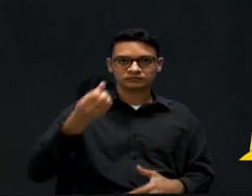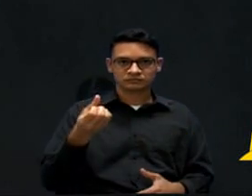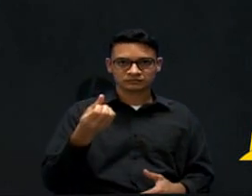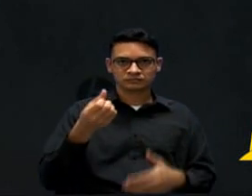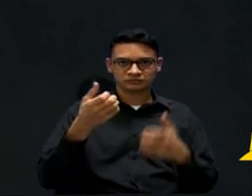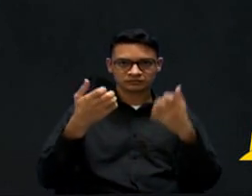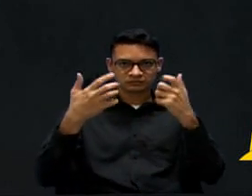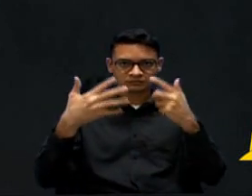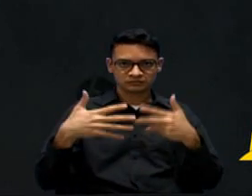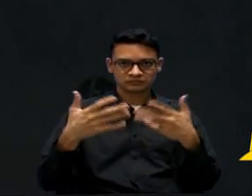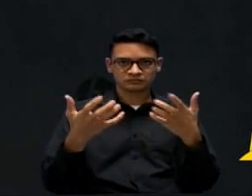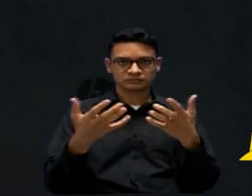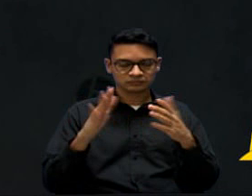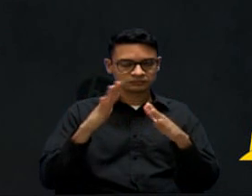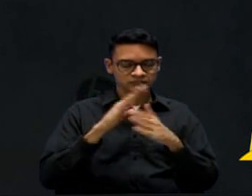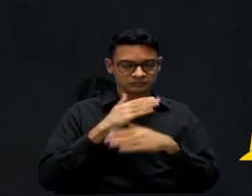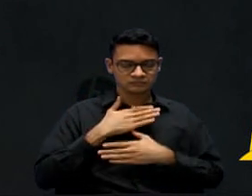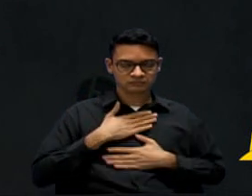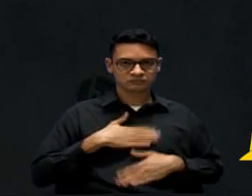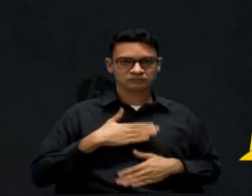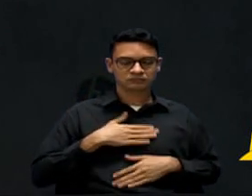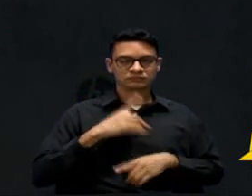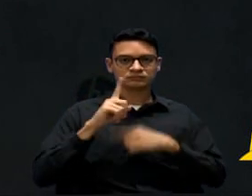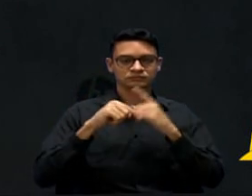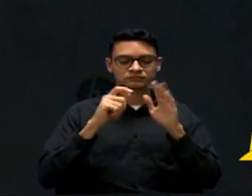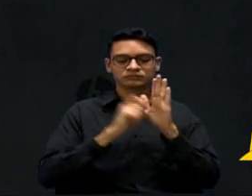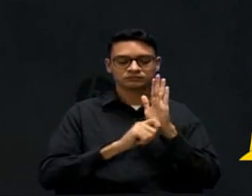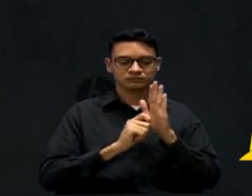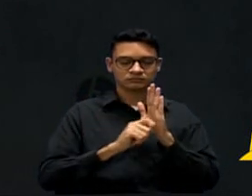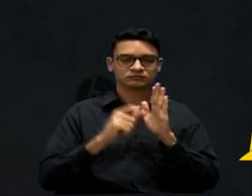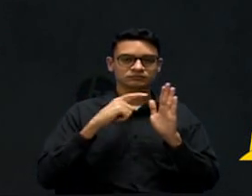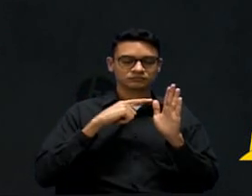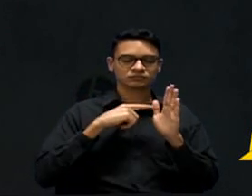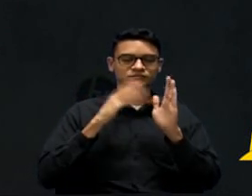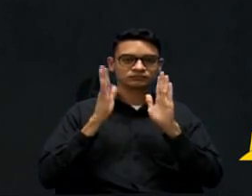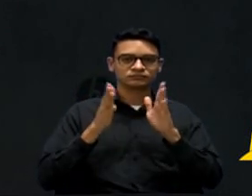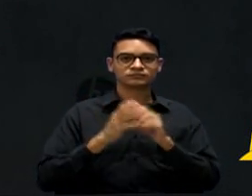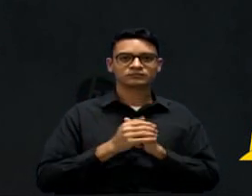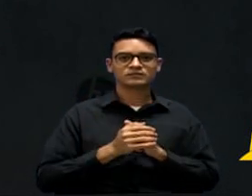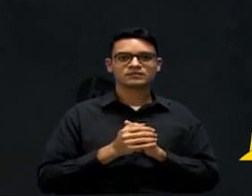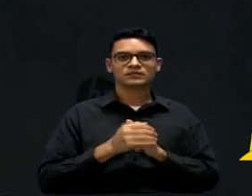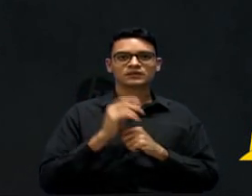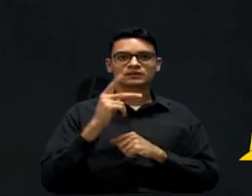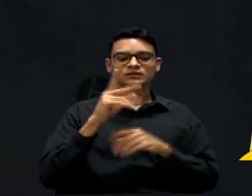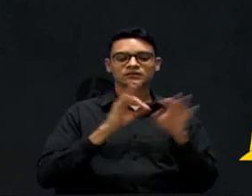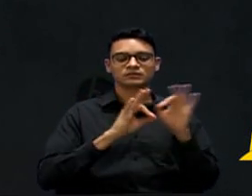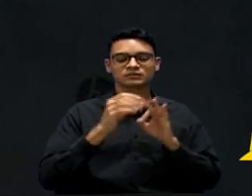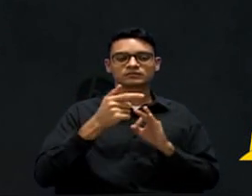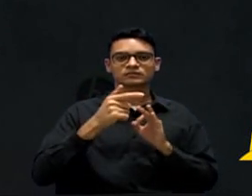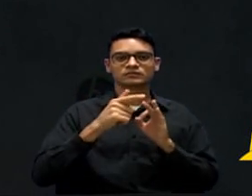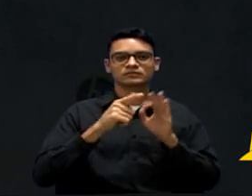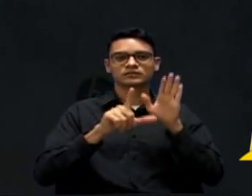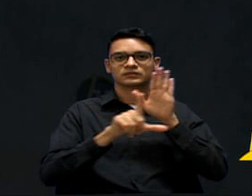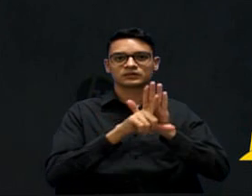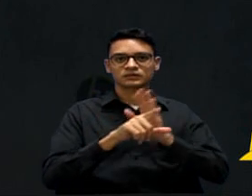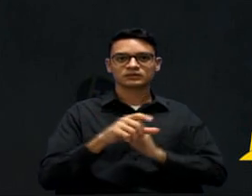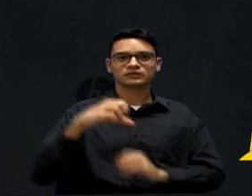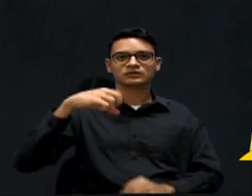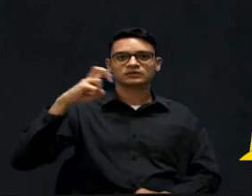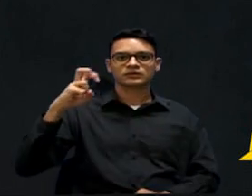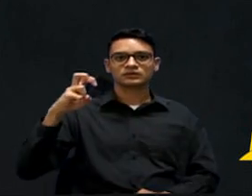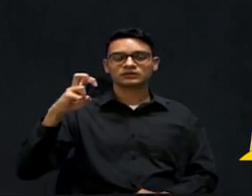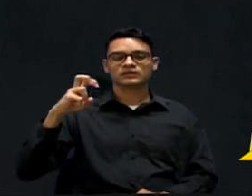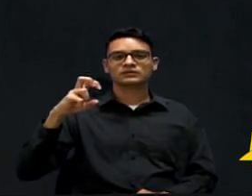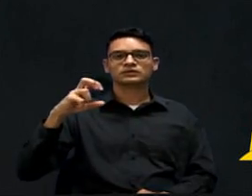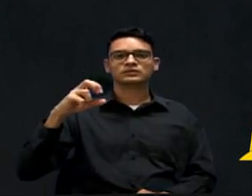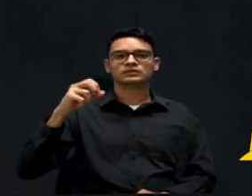senhor, Vossa Excelência, pode deixar que eu... Já está escrito. Projeto de Lei 95/2022 do Executivo, que